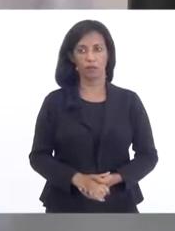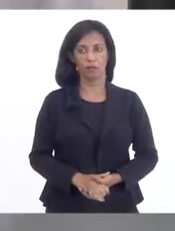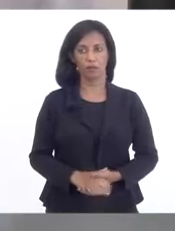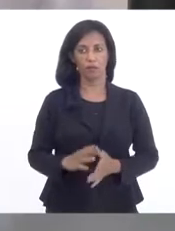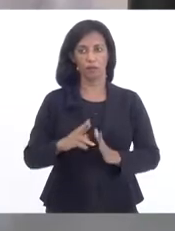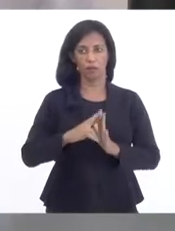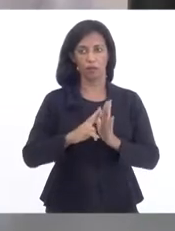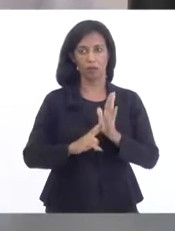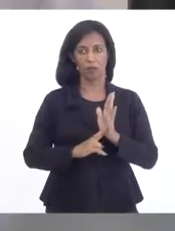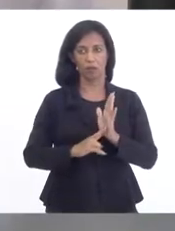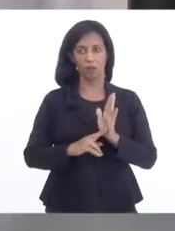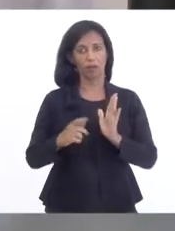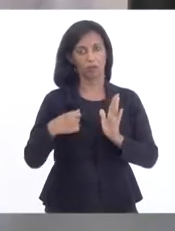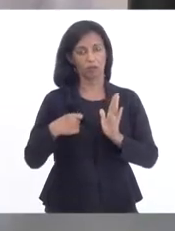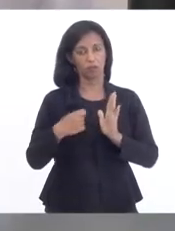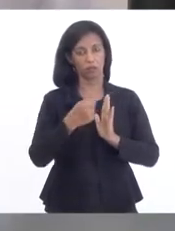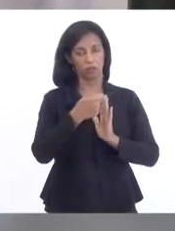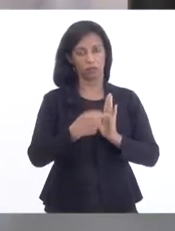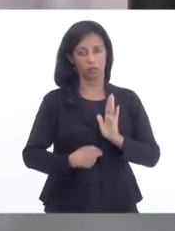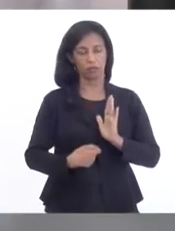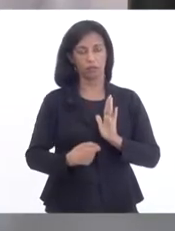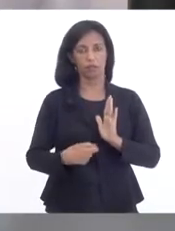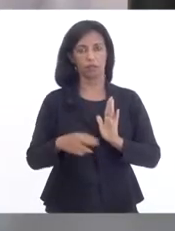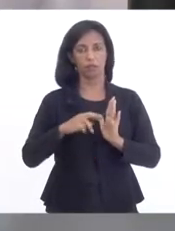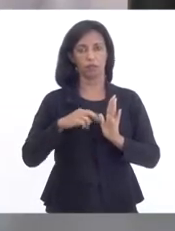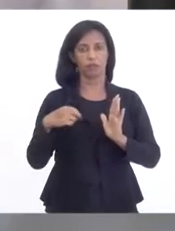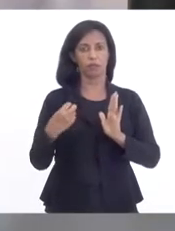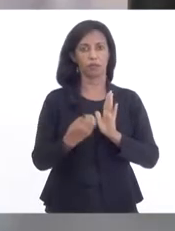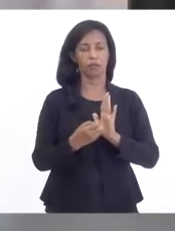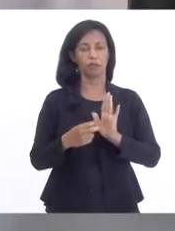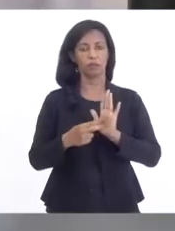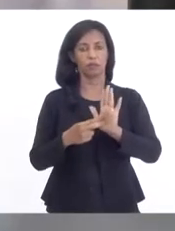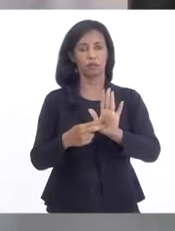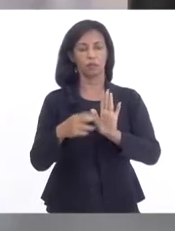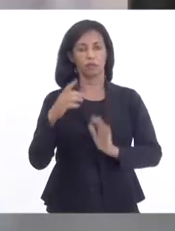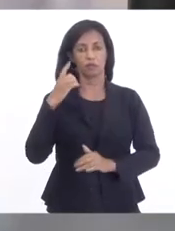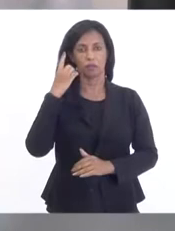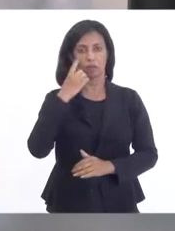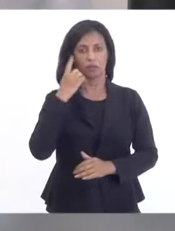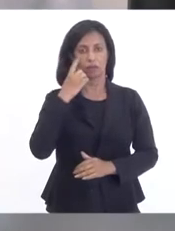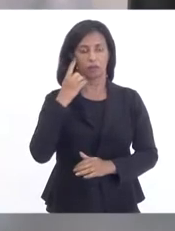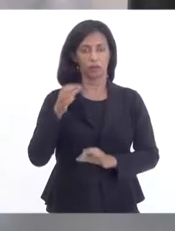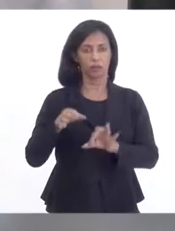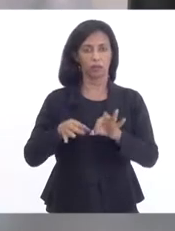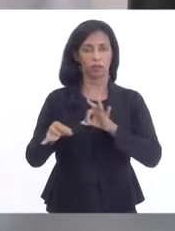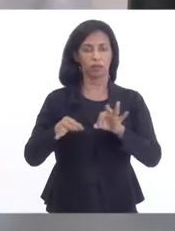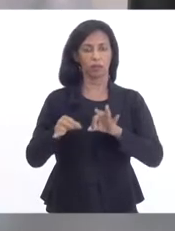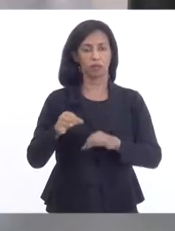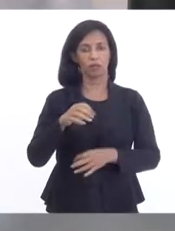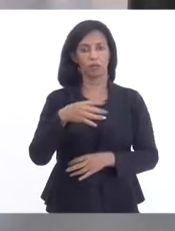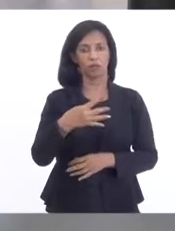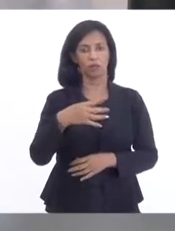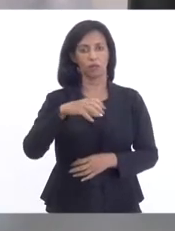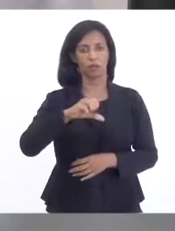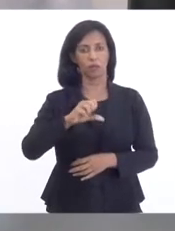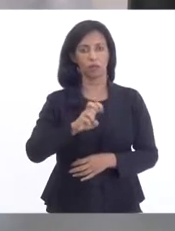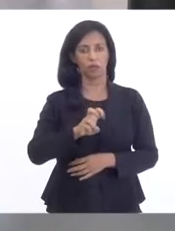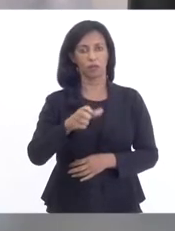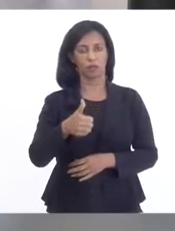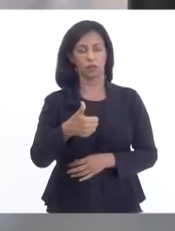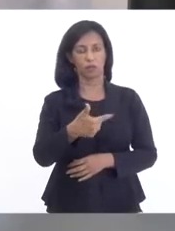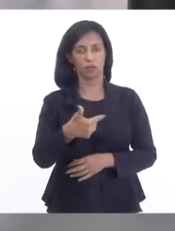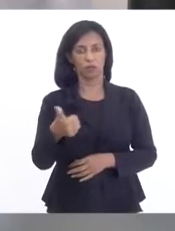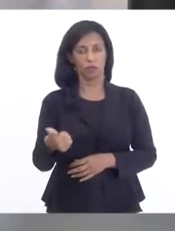Relator, no caso, foi eu, deputado Canella. As emendas apresentadas pelos senhores deputados ao projeto de lei número